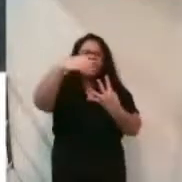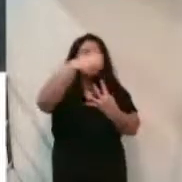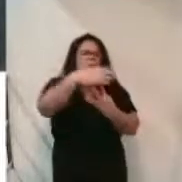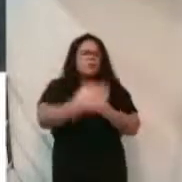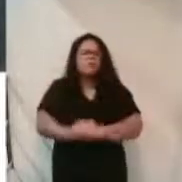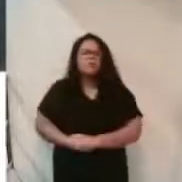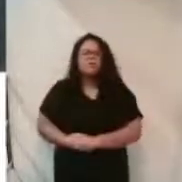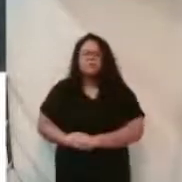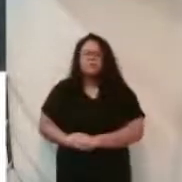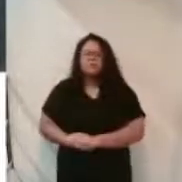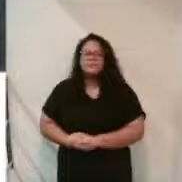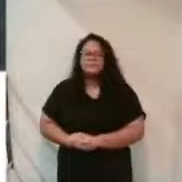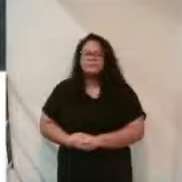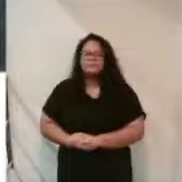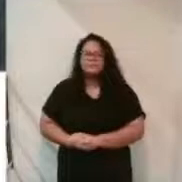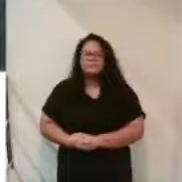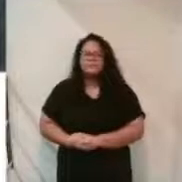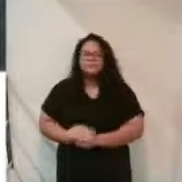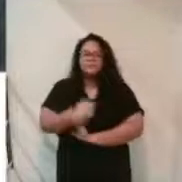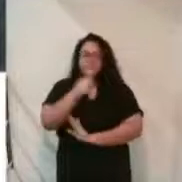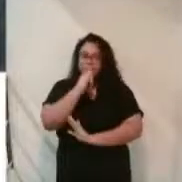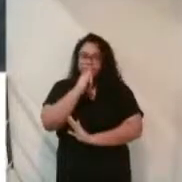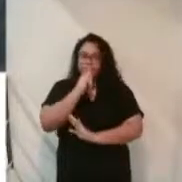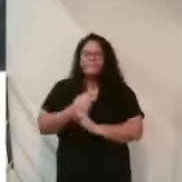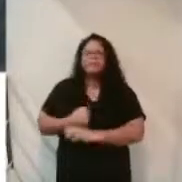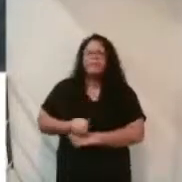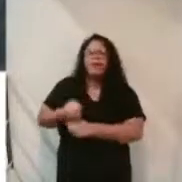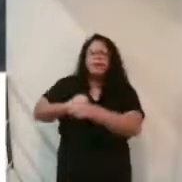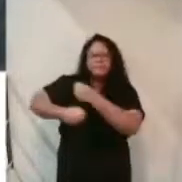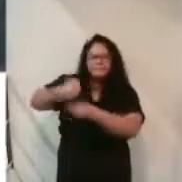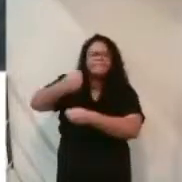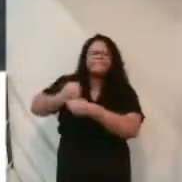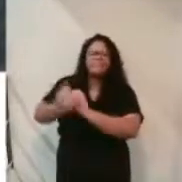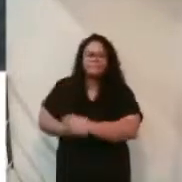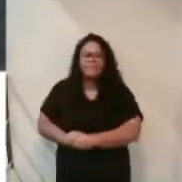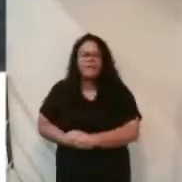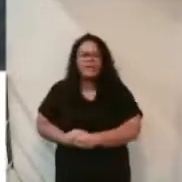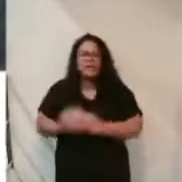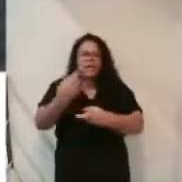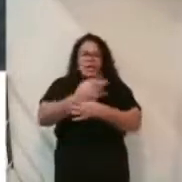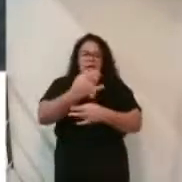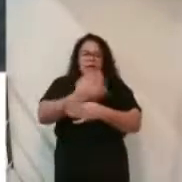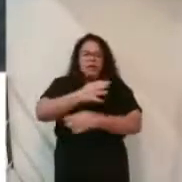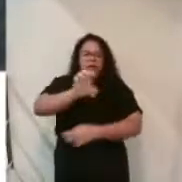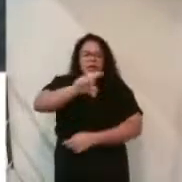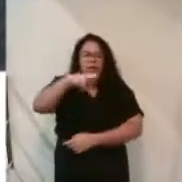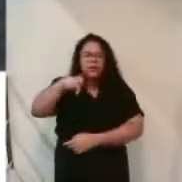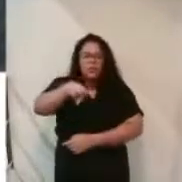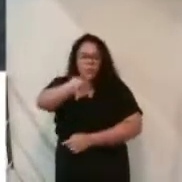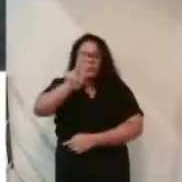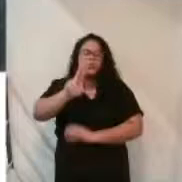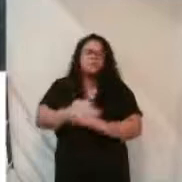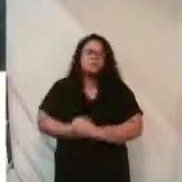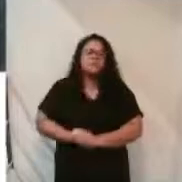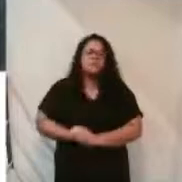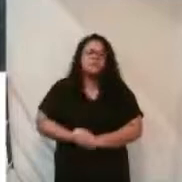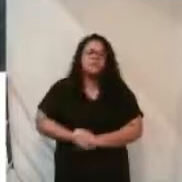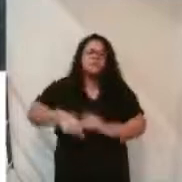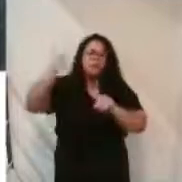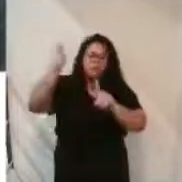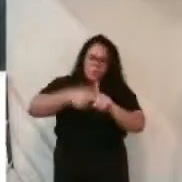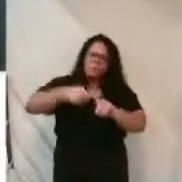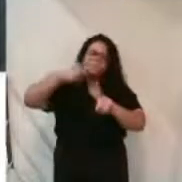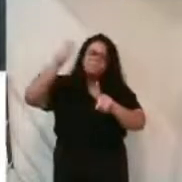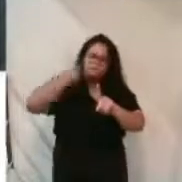aproximadamente R$150 mil por mês para poder fazer esse transporte. Porque você paga para coletar,